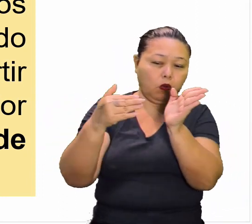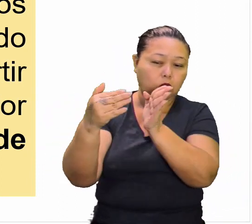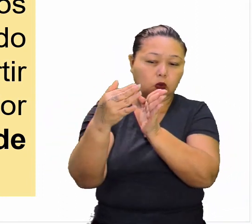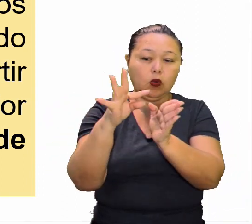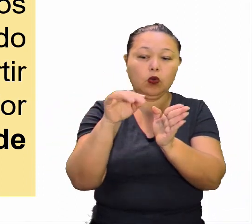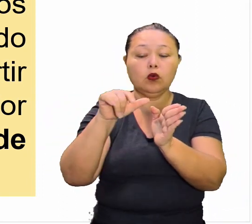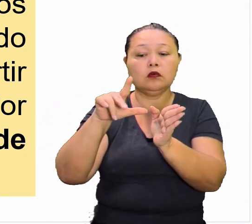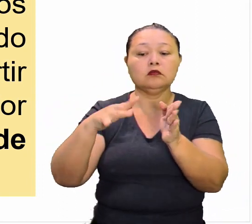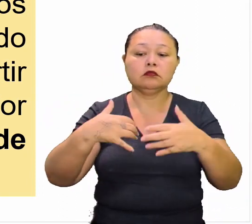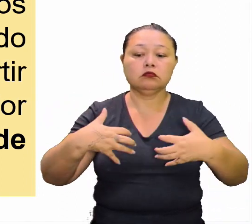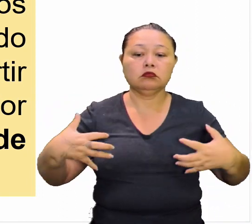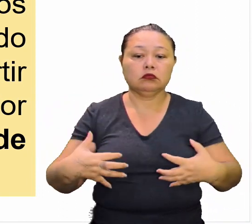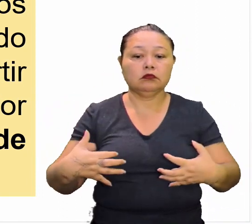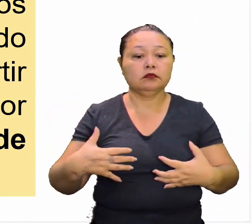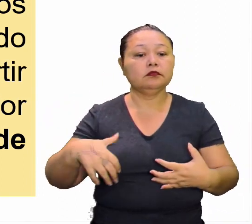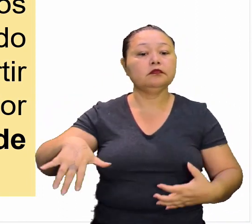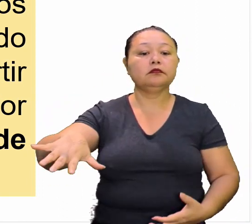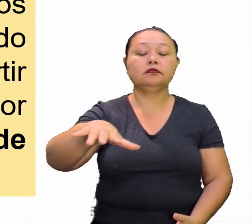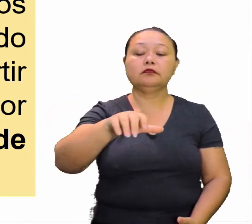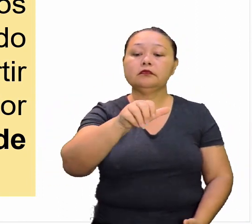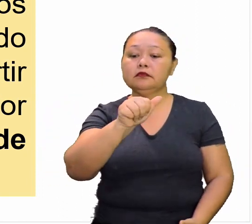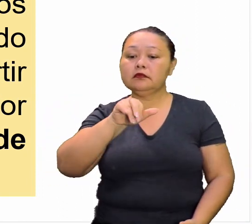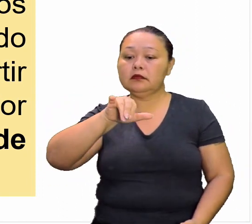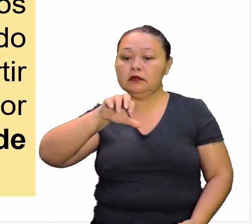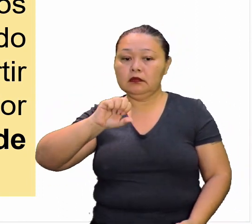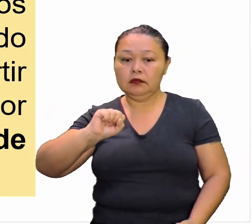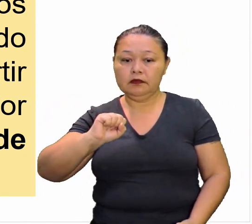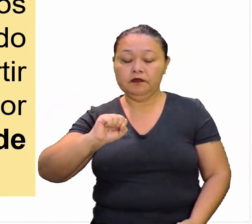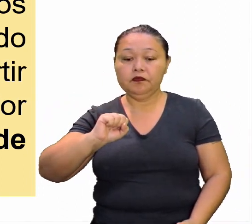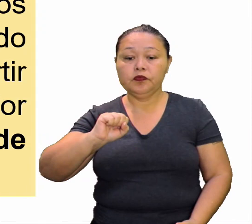Tigre, no território dominado pelos assírios.